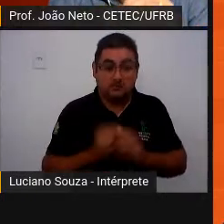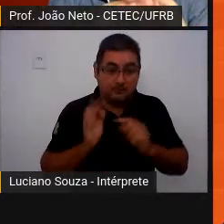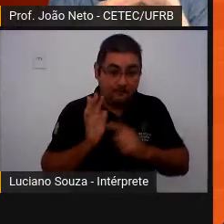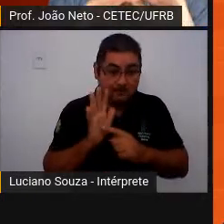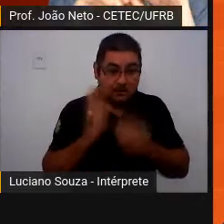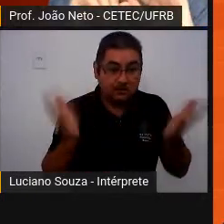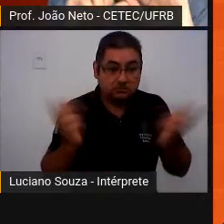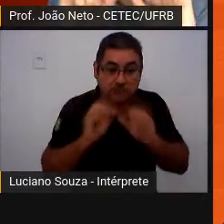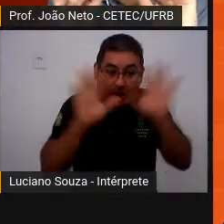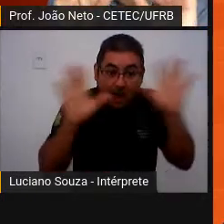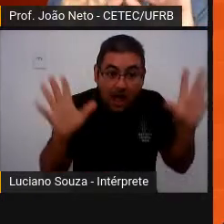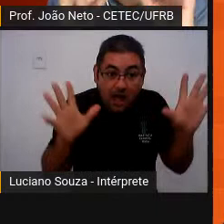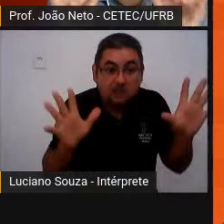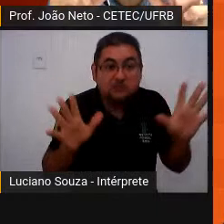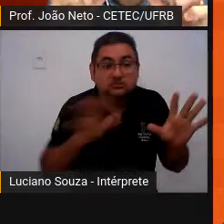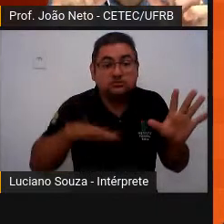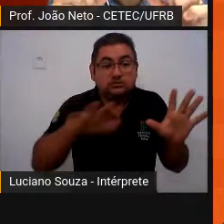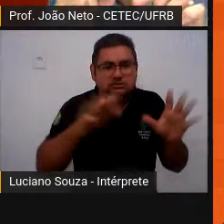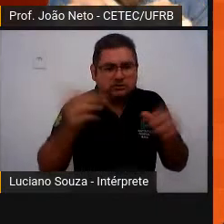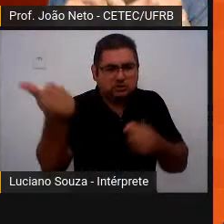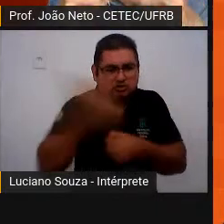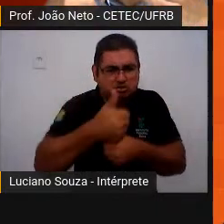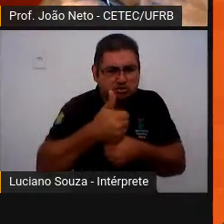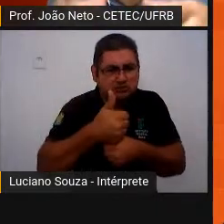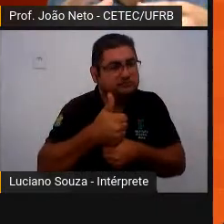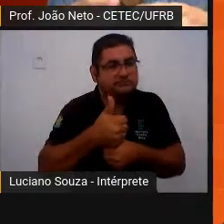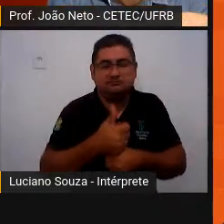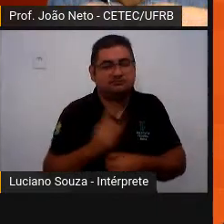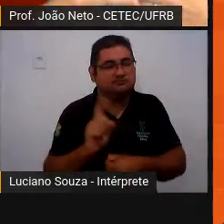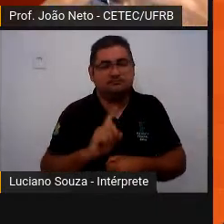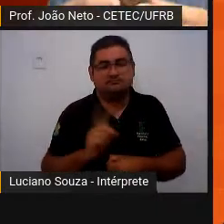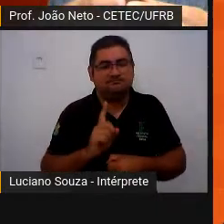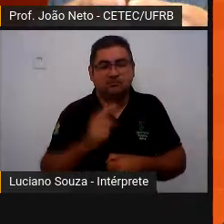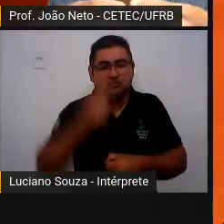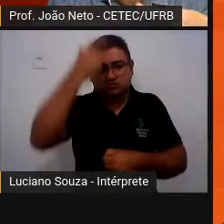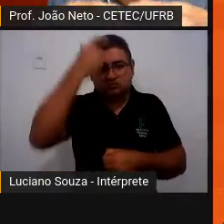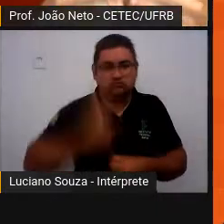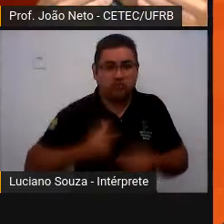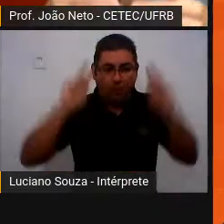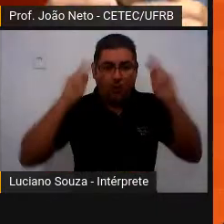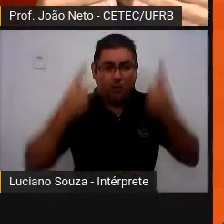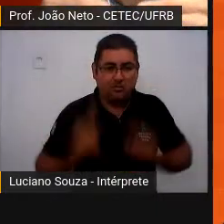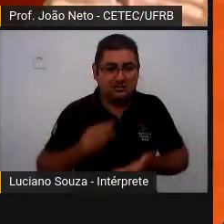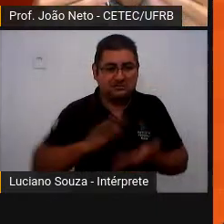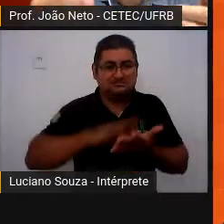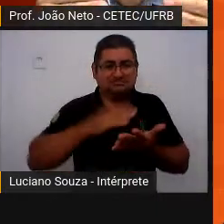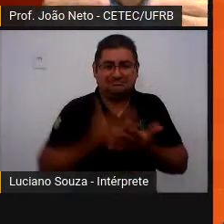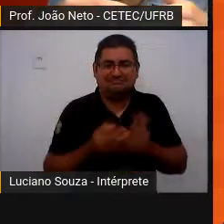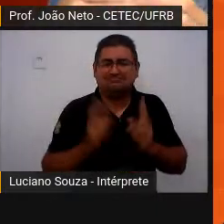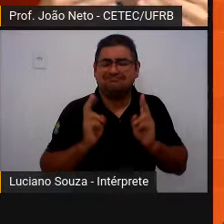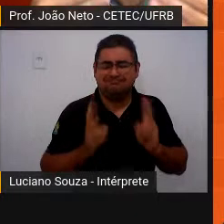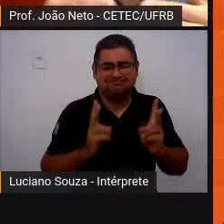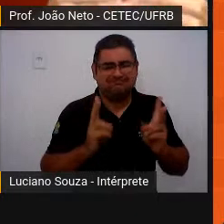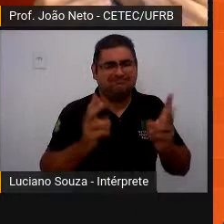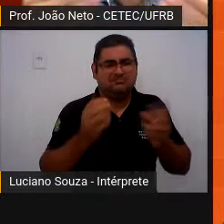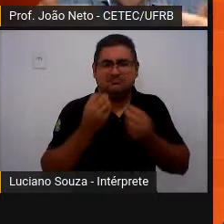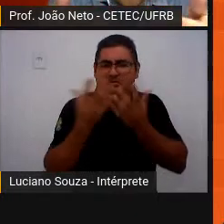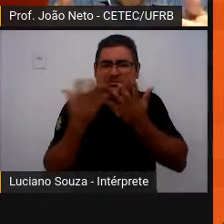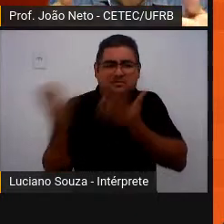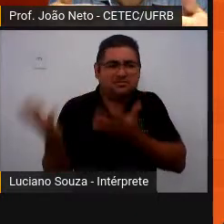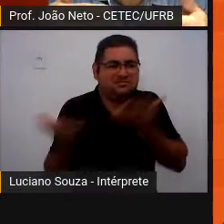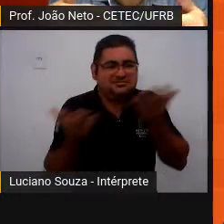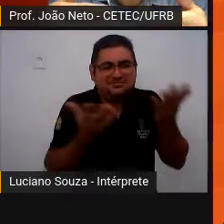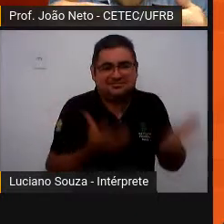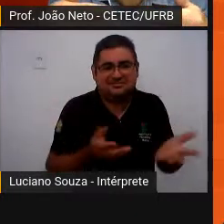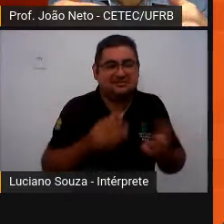claro o que a gente não tá falando de substituição o ser humano o intérprete de libras sempre será bem-vindo Tem situações